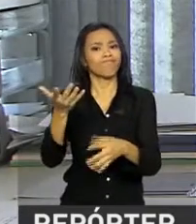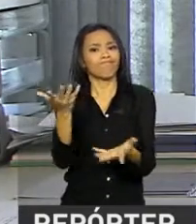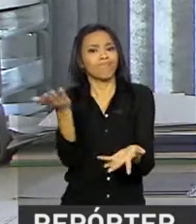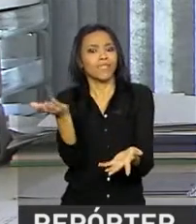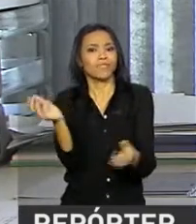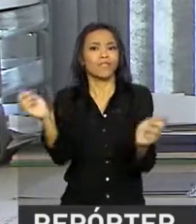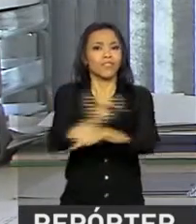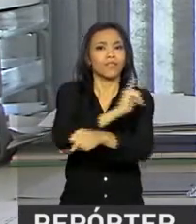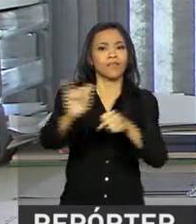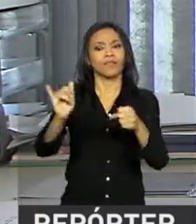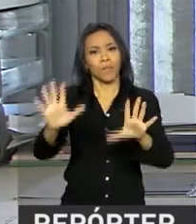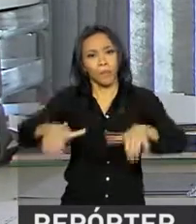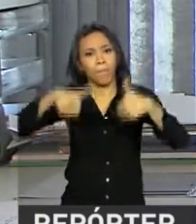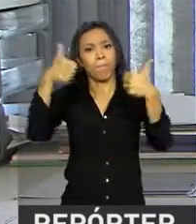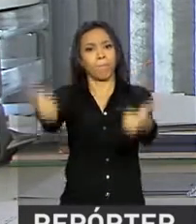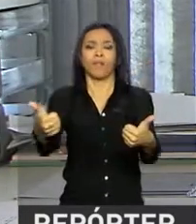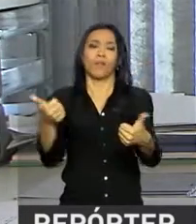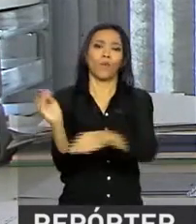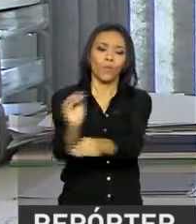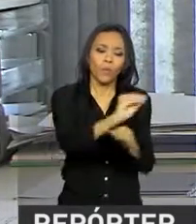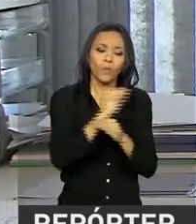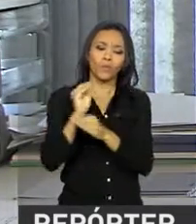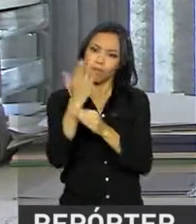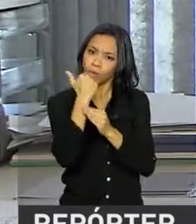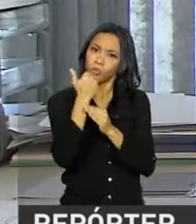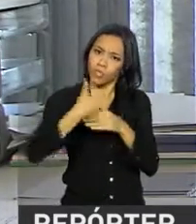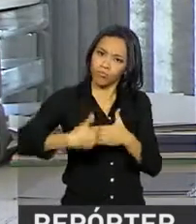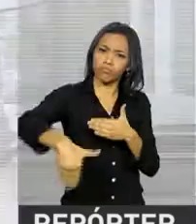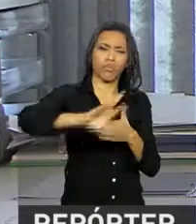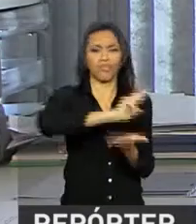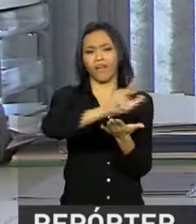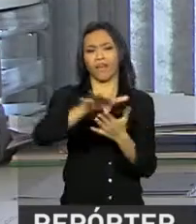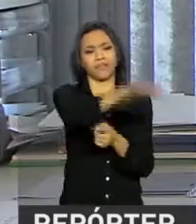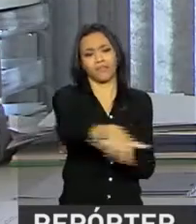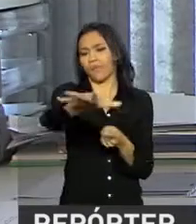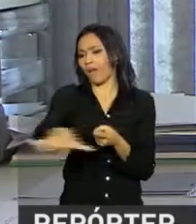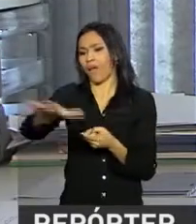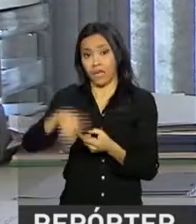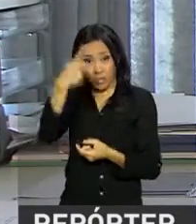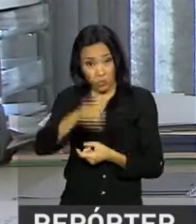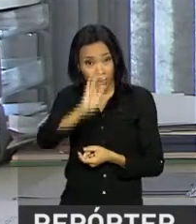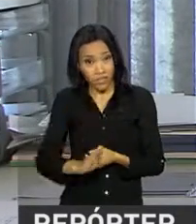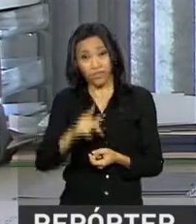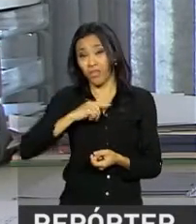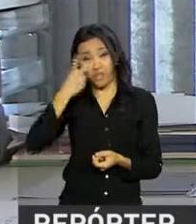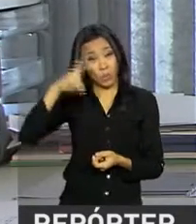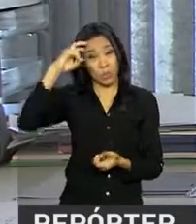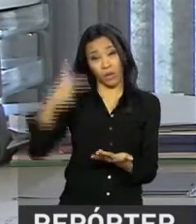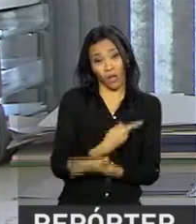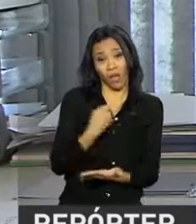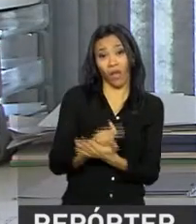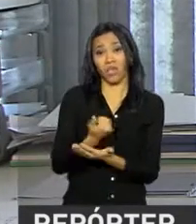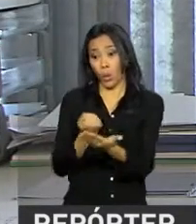usos mais sustentável dos recursos para uma produção mais sustentável em vários setores no brasil nós temos essa cultura é tão inadequado